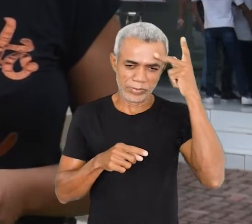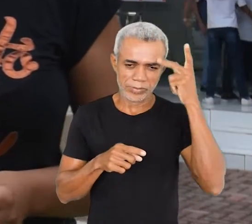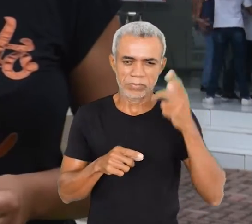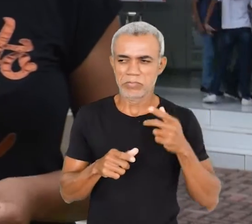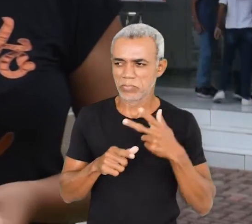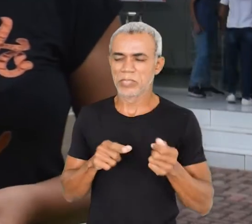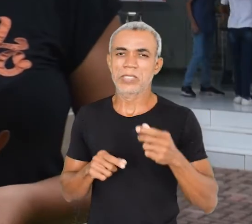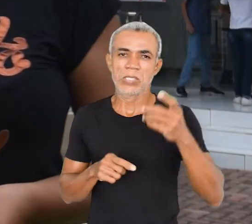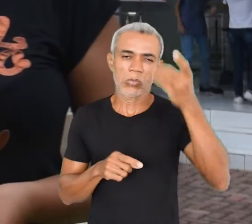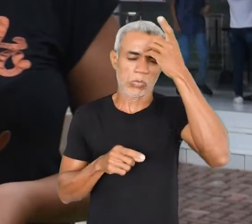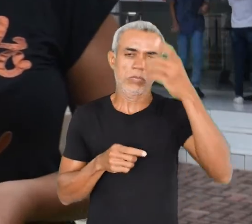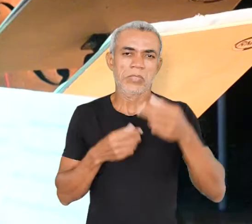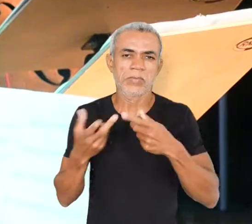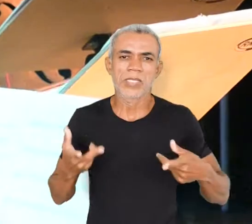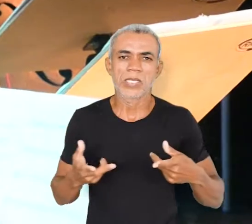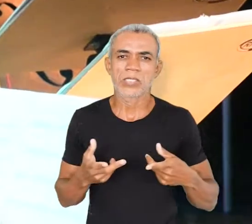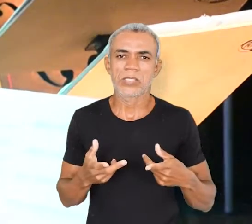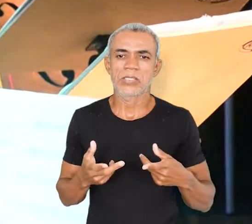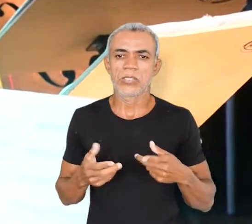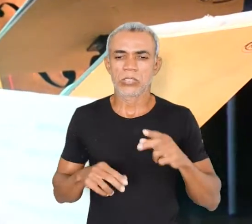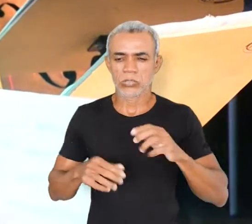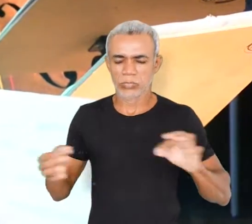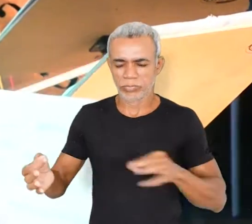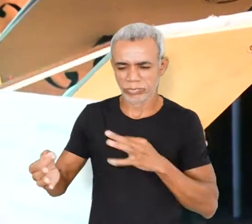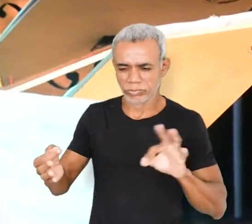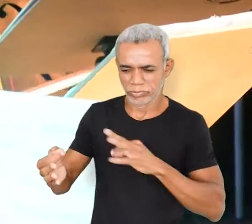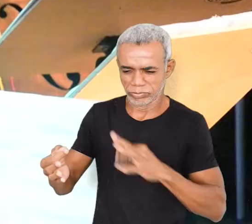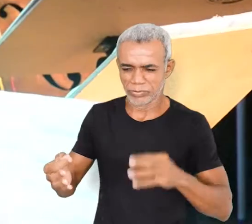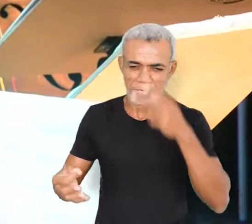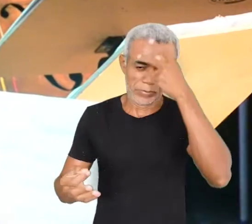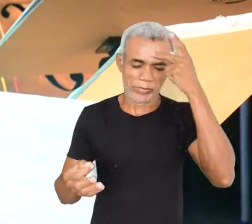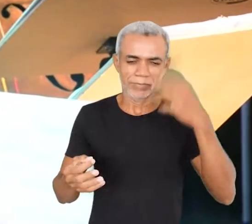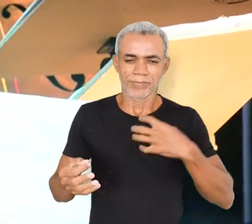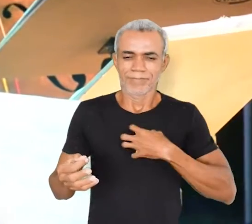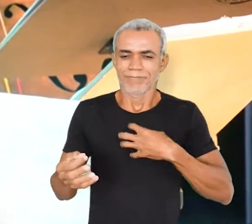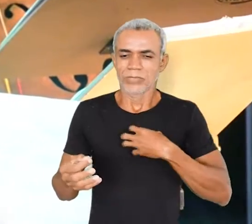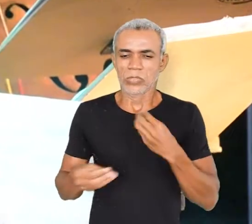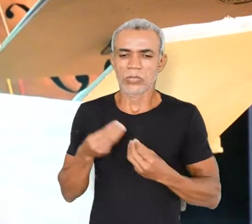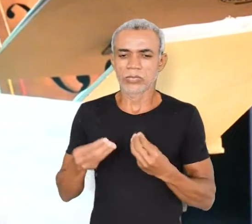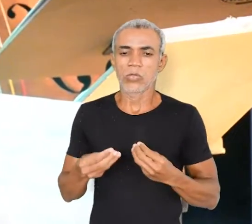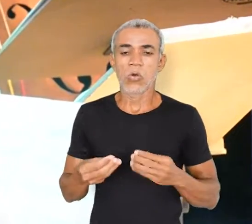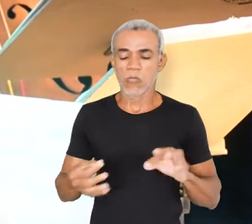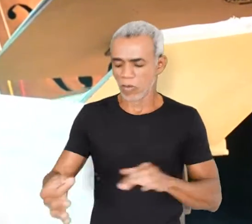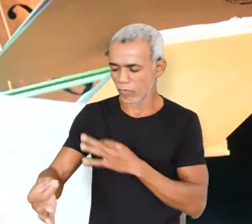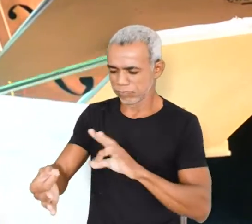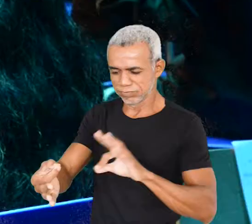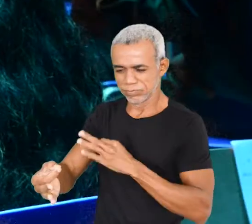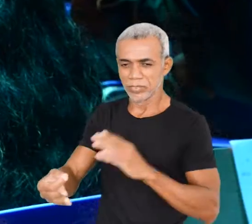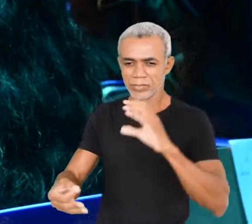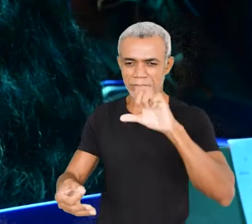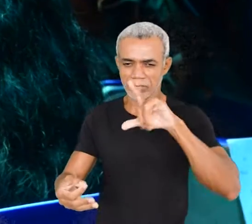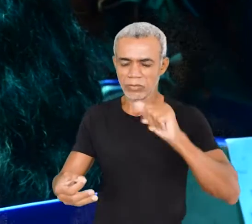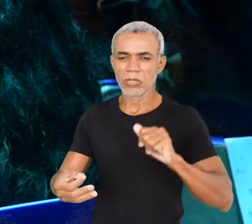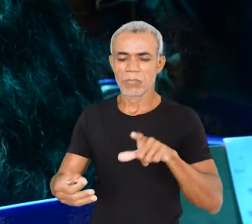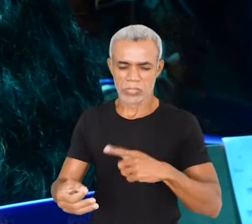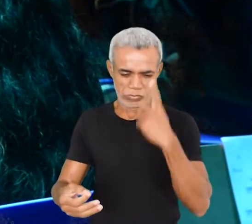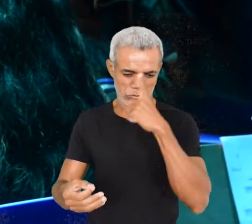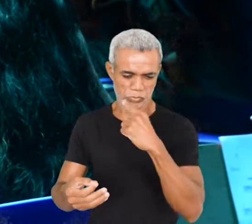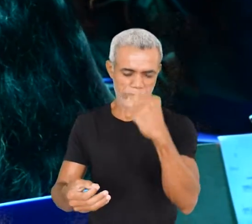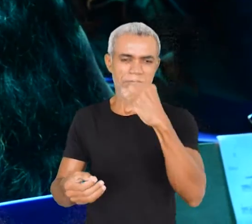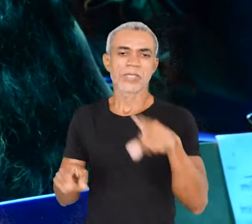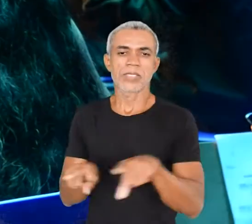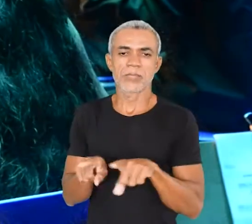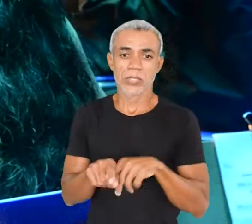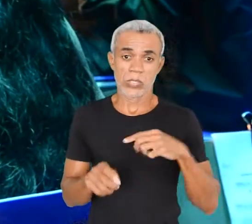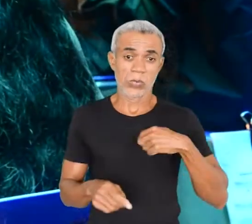região tem muita gente talentosa. Cada instrumento escolhe a pessoa, entendeu? O violoncelo foi que me